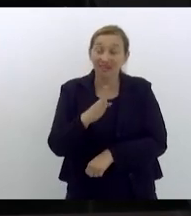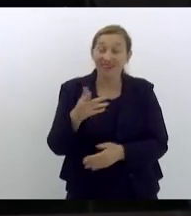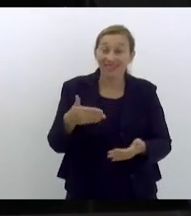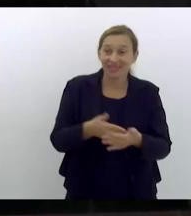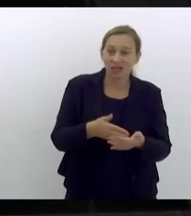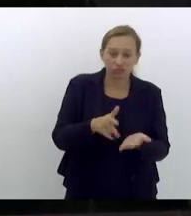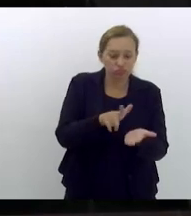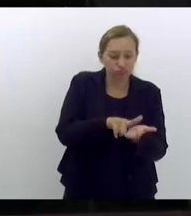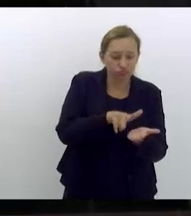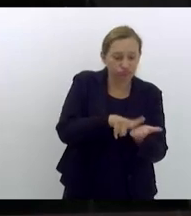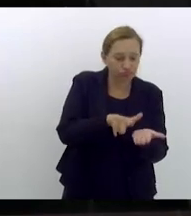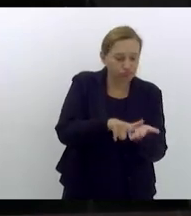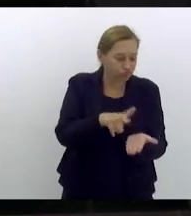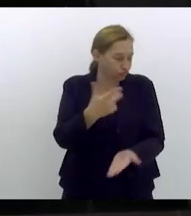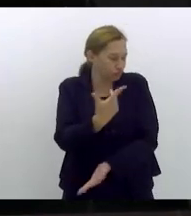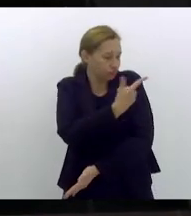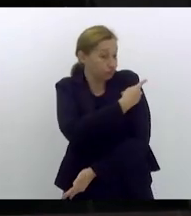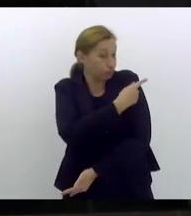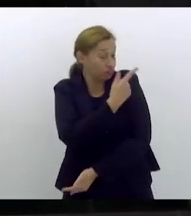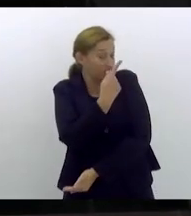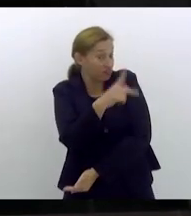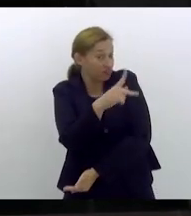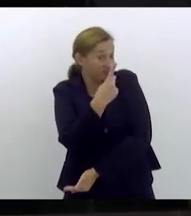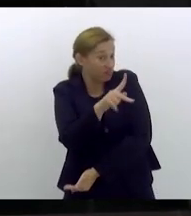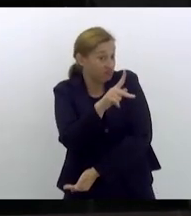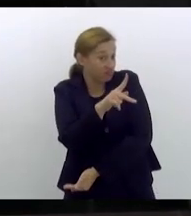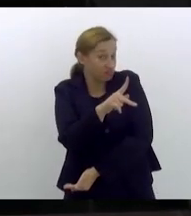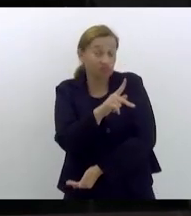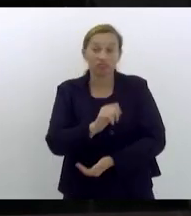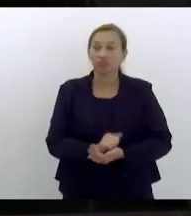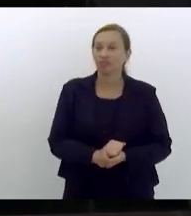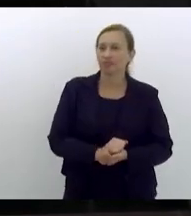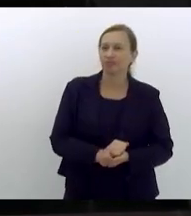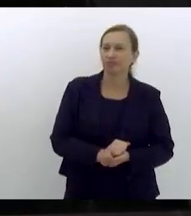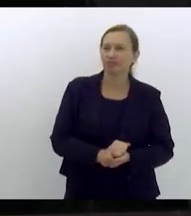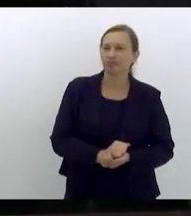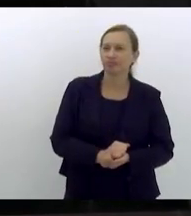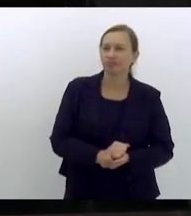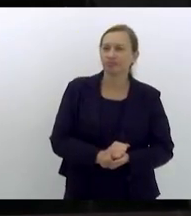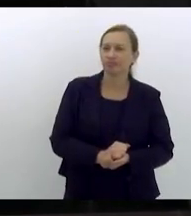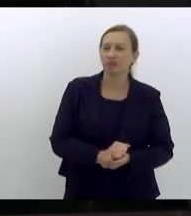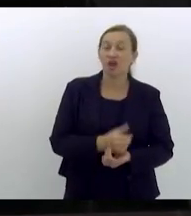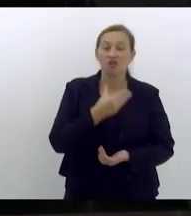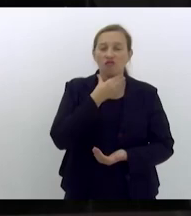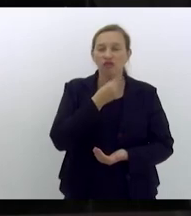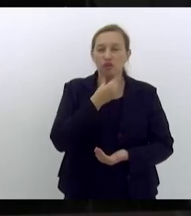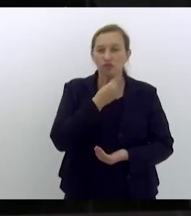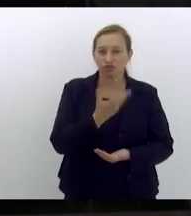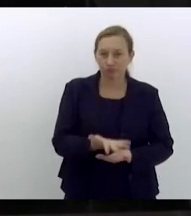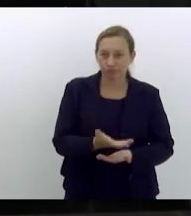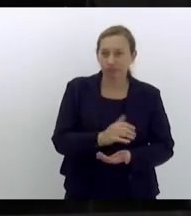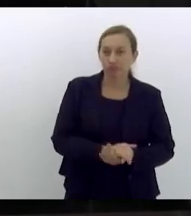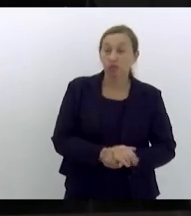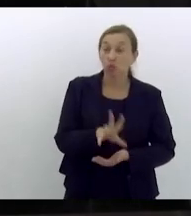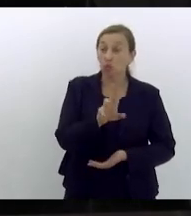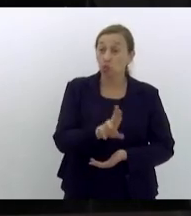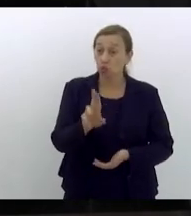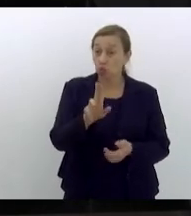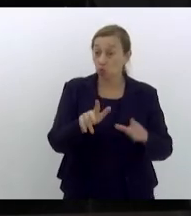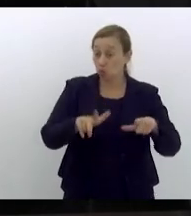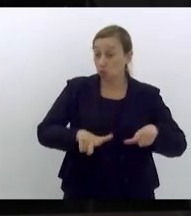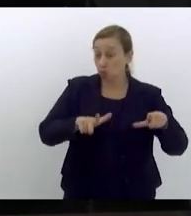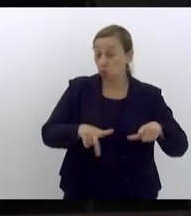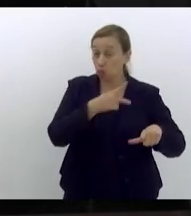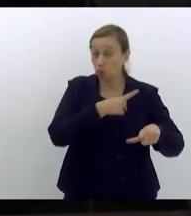vacina dele até no cartão de vacina dele ele tentou burlar alguma coisa usou do lugar de